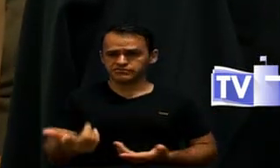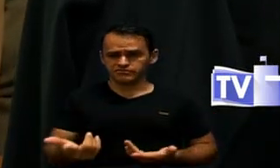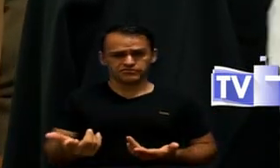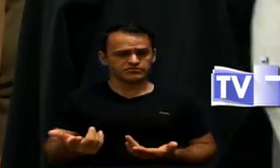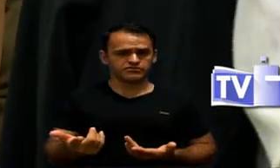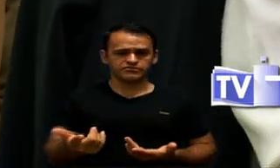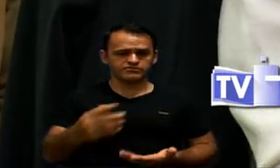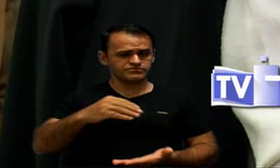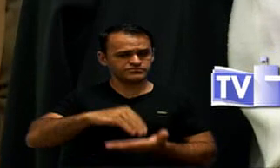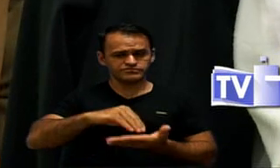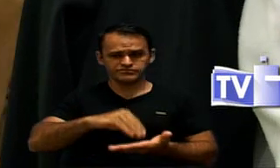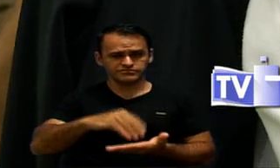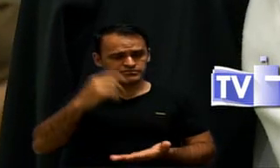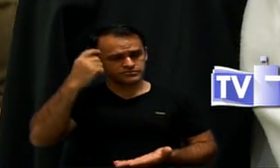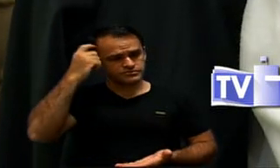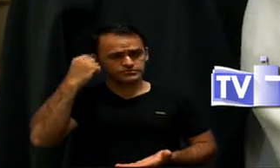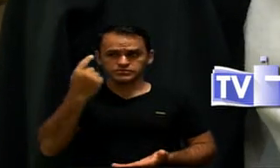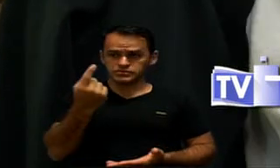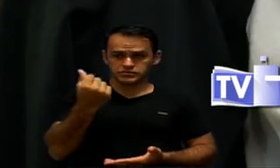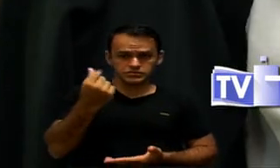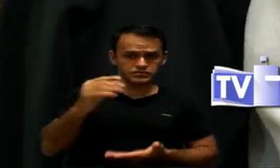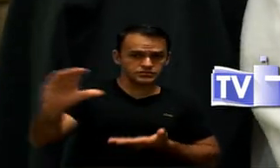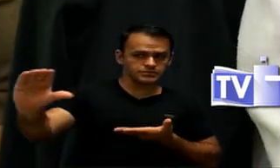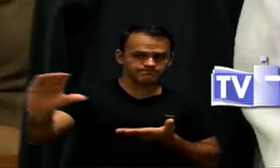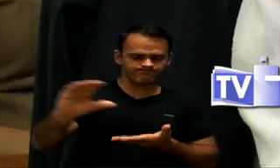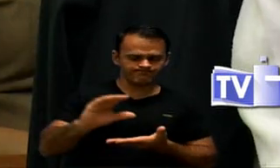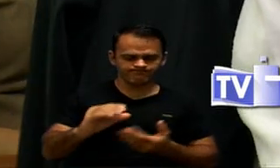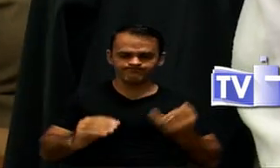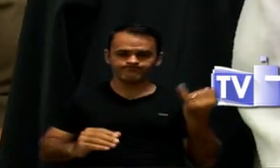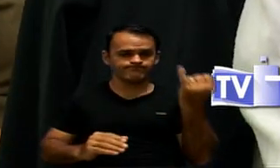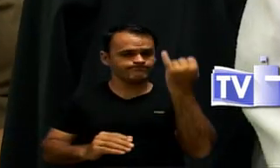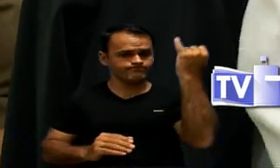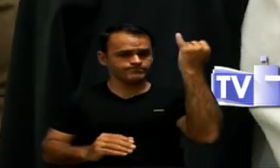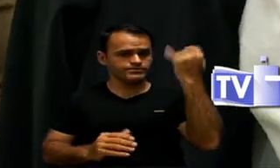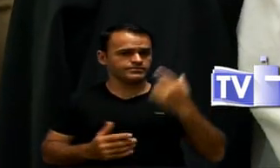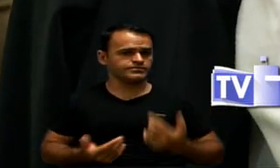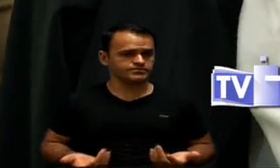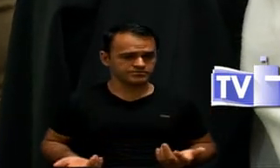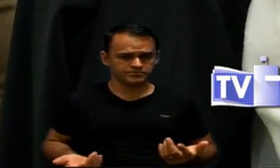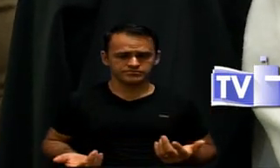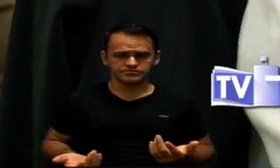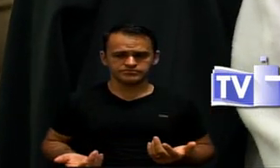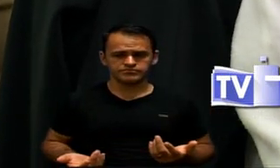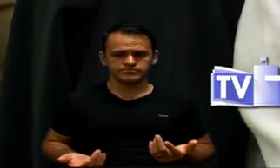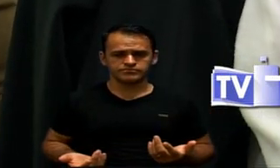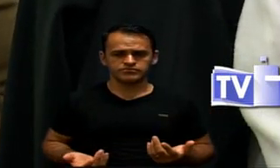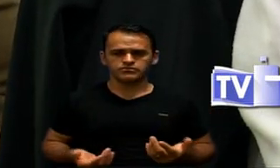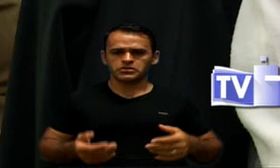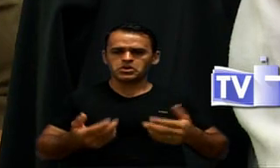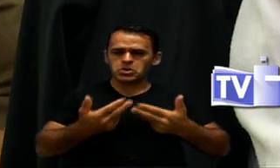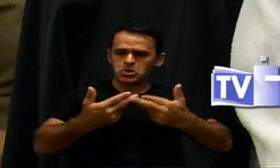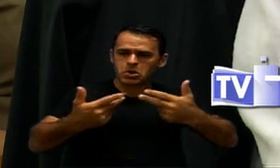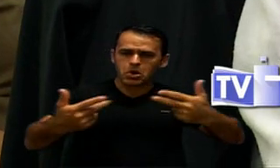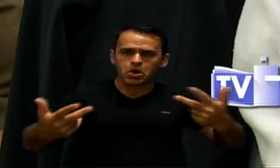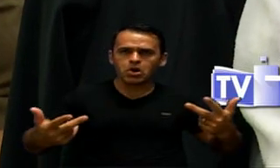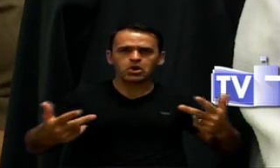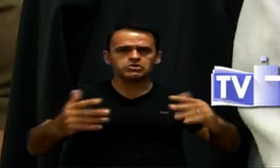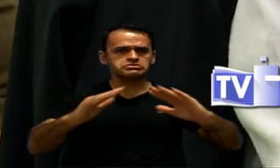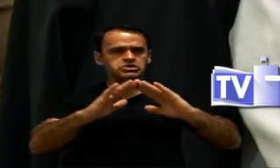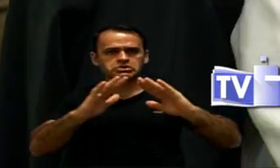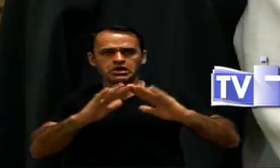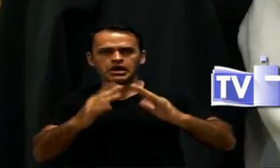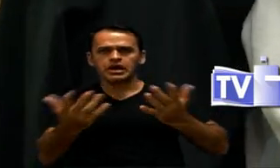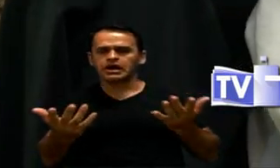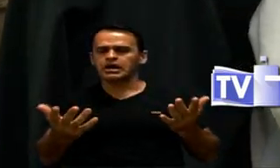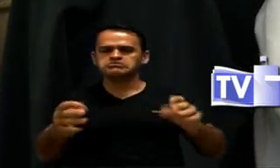armário. Ou seja, a questão dos recursos é importantíssima, porque não adianta só ter as estruturas, a gente precisa